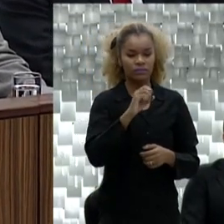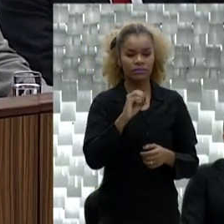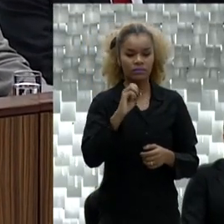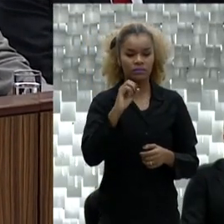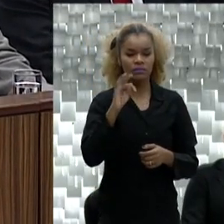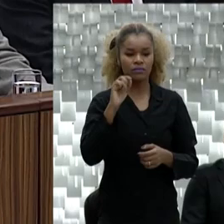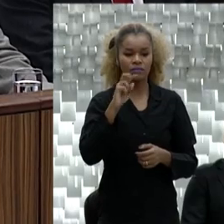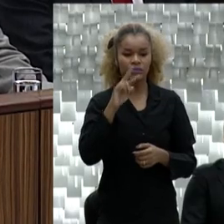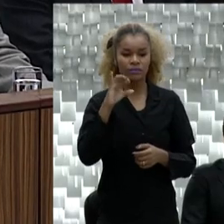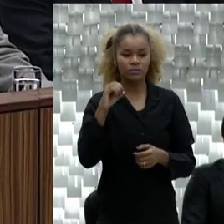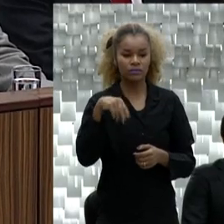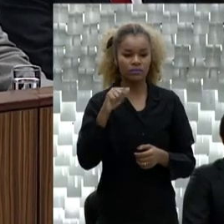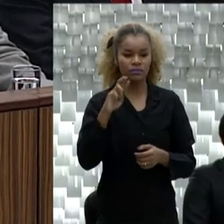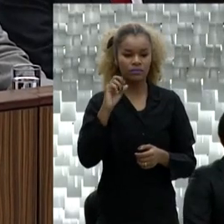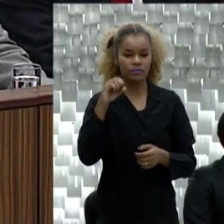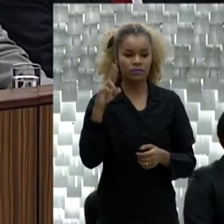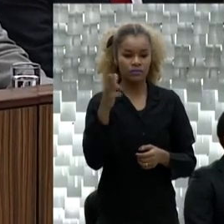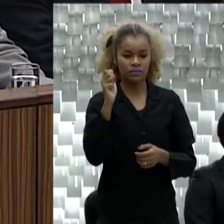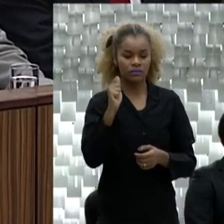Noronha.